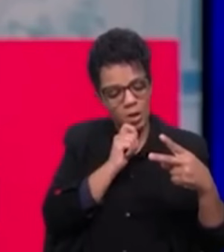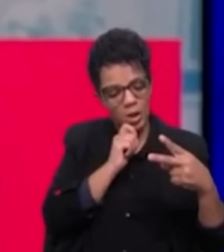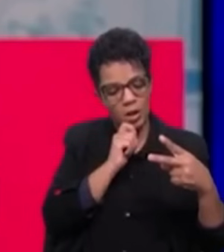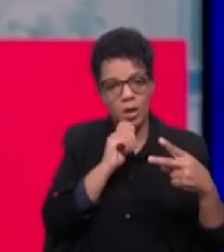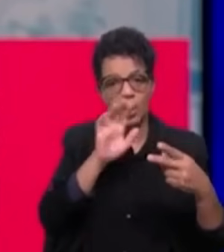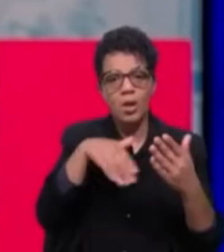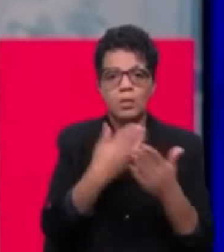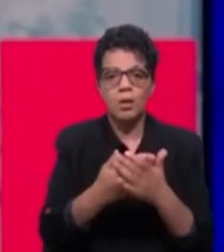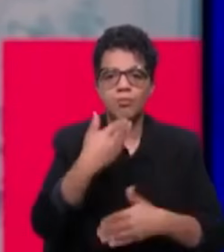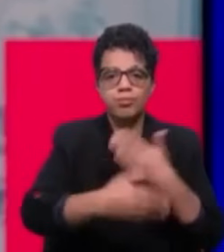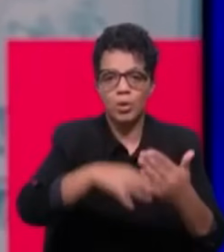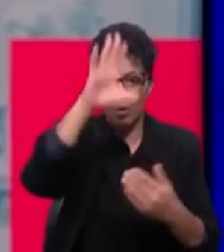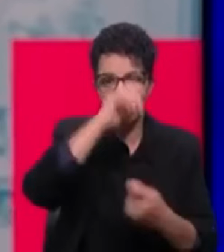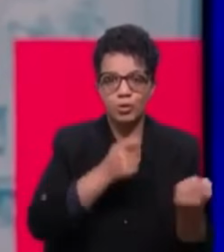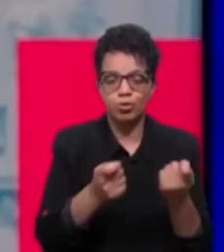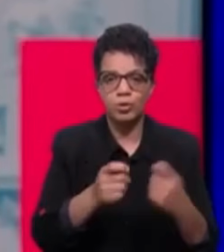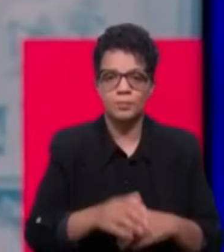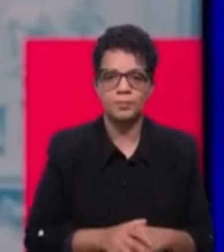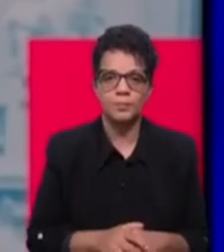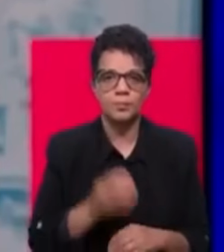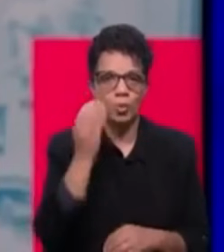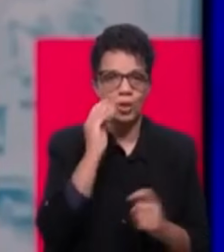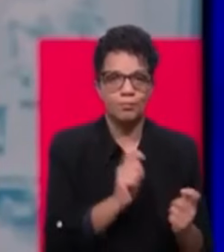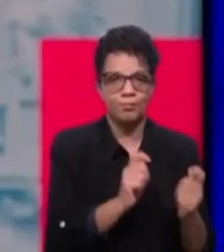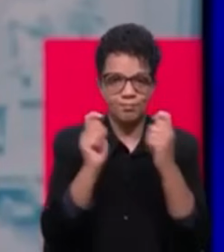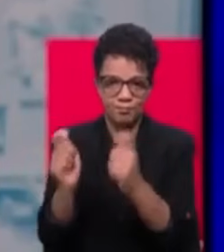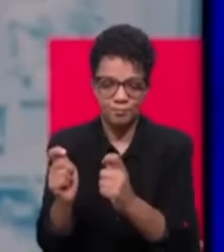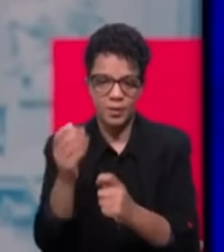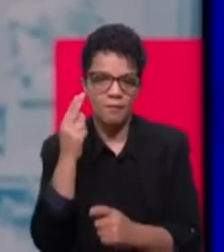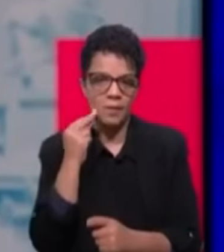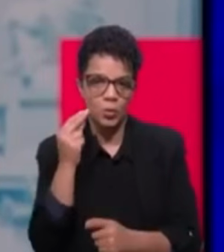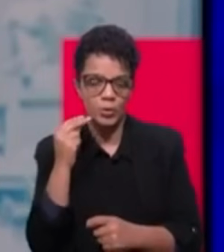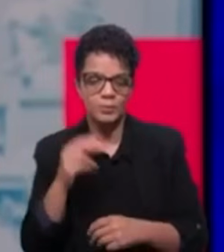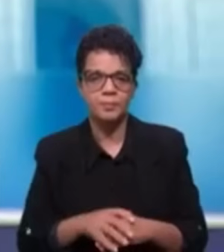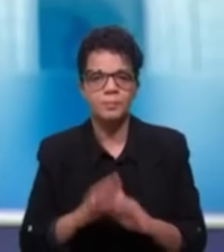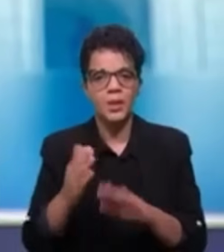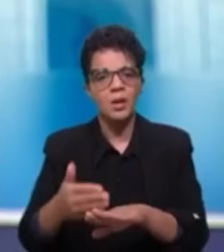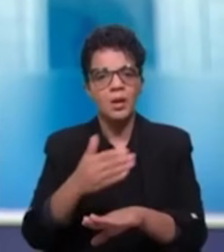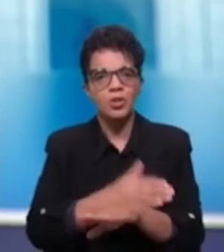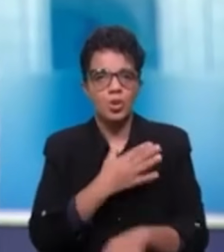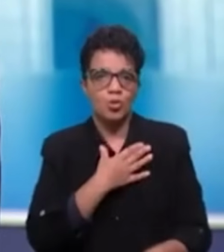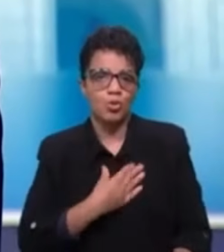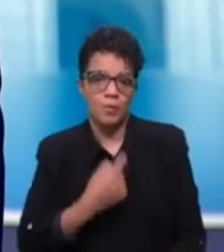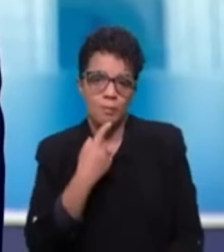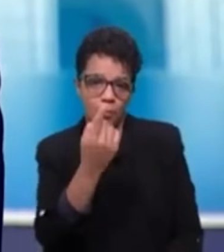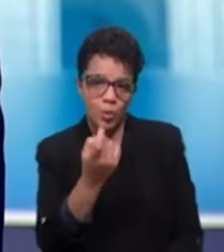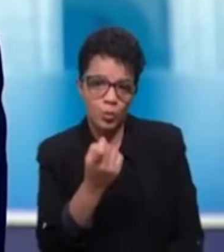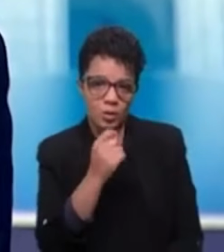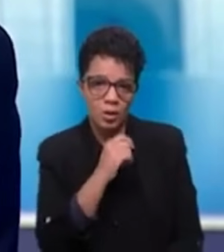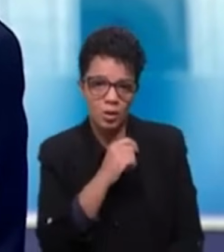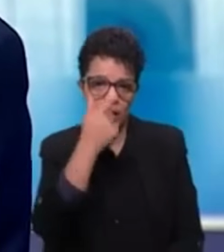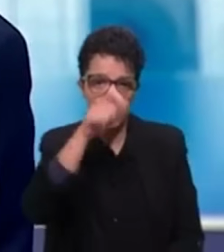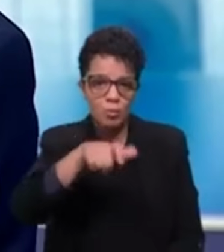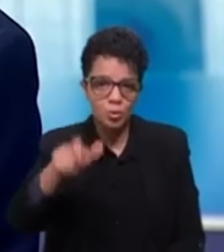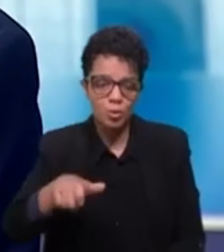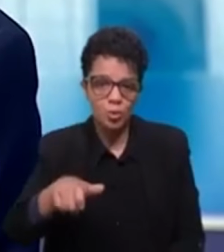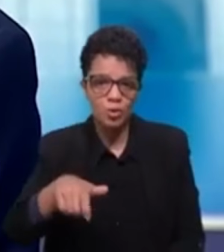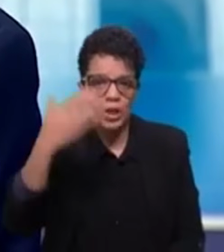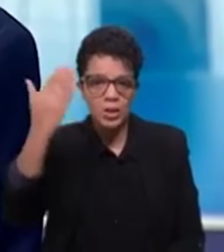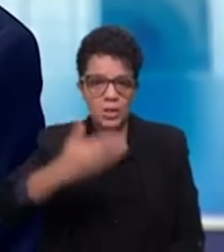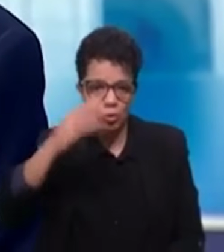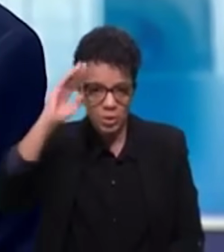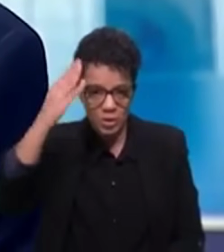coordenar e liderar o governo luí Montenegro vou ter que passar a palavra a André Ventura mas gostava só de lhe perguntar se os eleitores não têm o